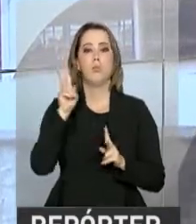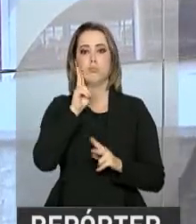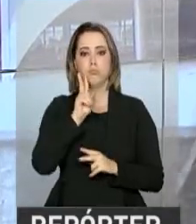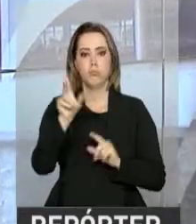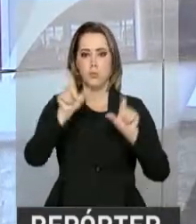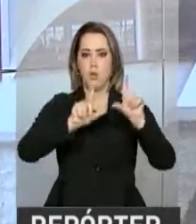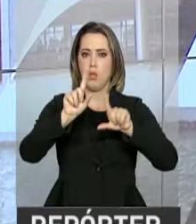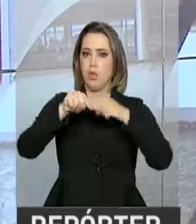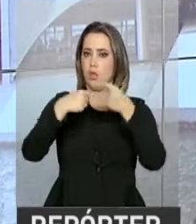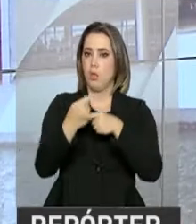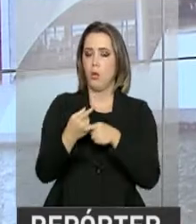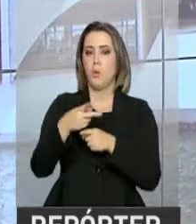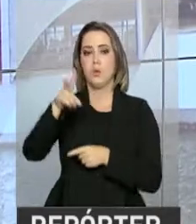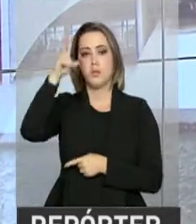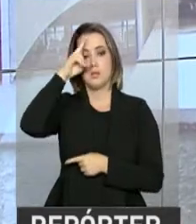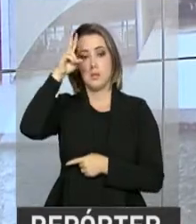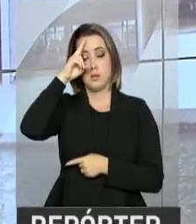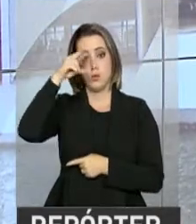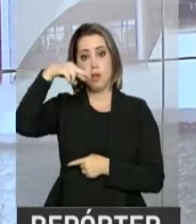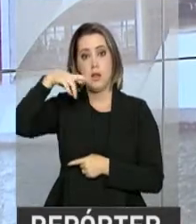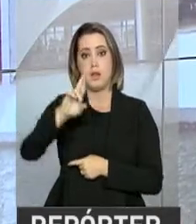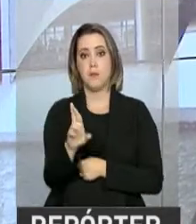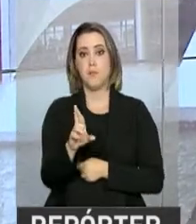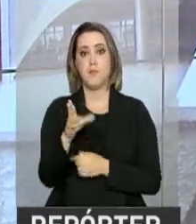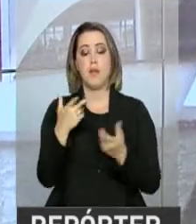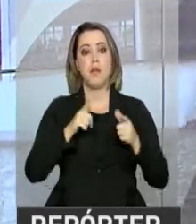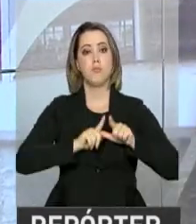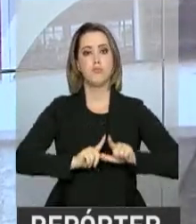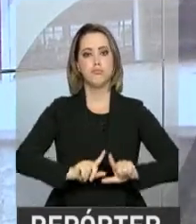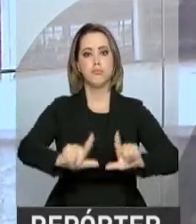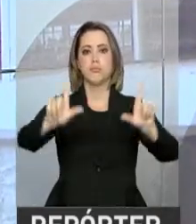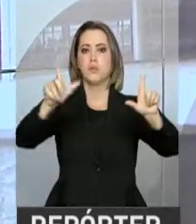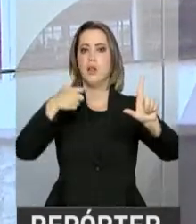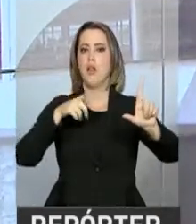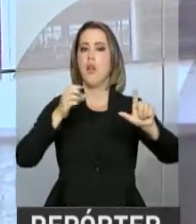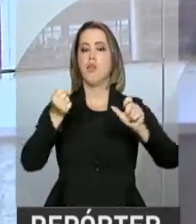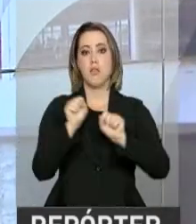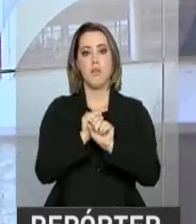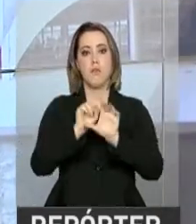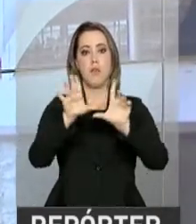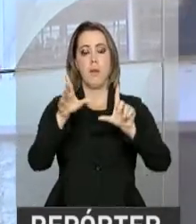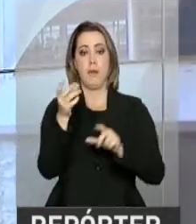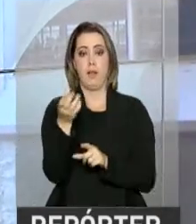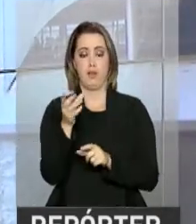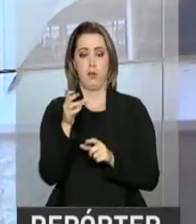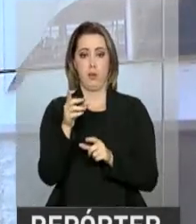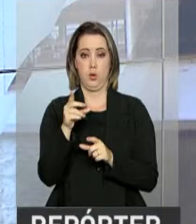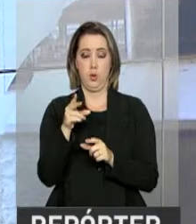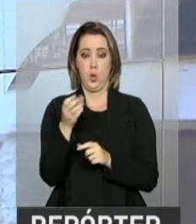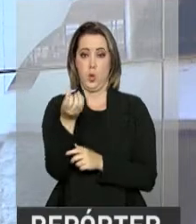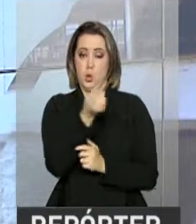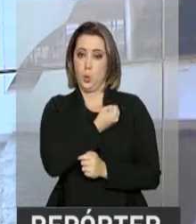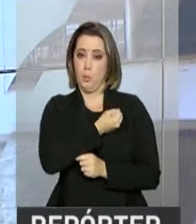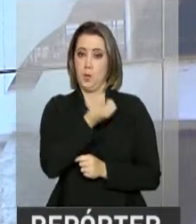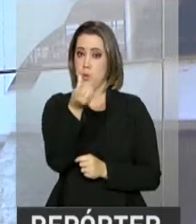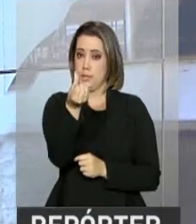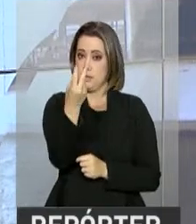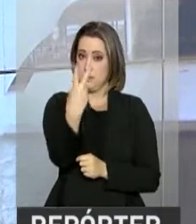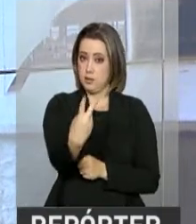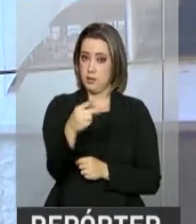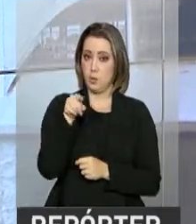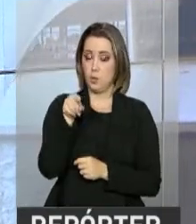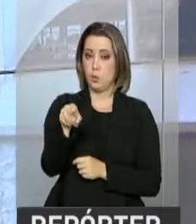partir da próxima segunda feira a nbr passa a ser transmitida na tv aberta canal 62.2